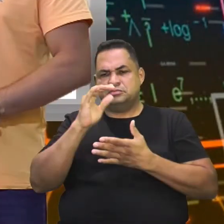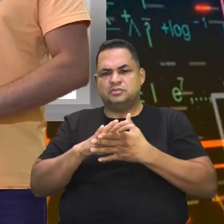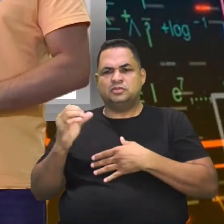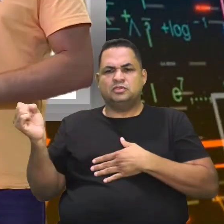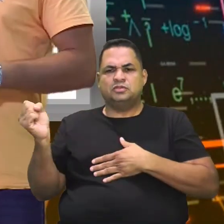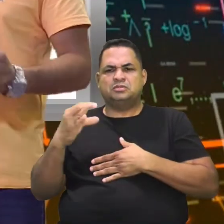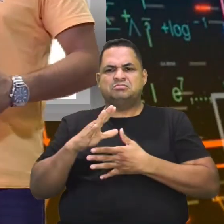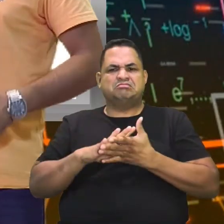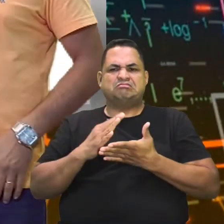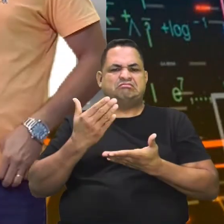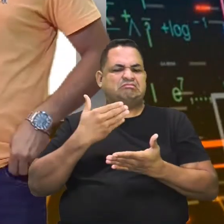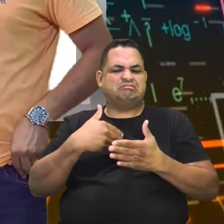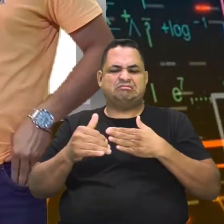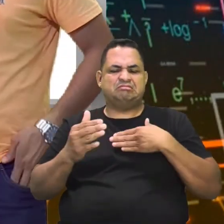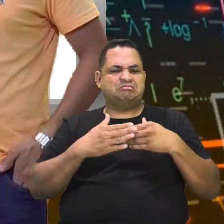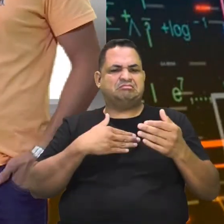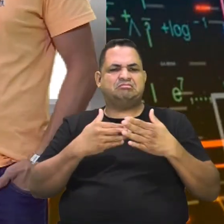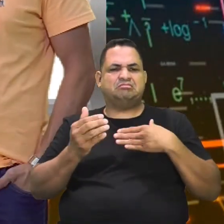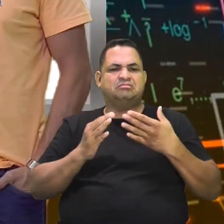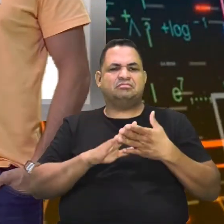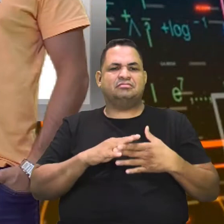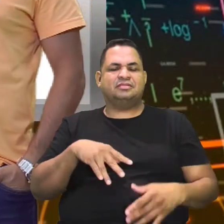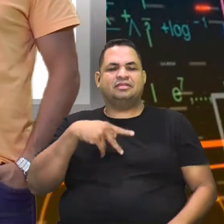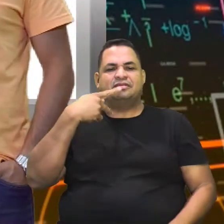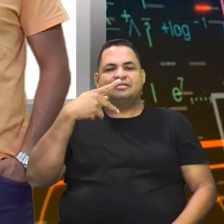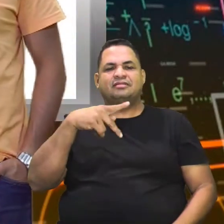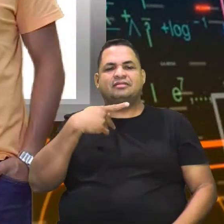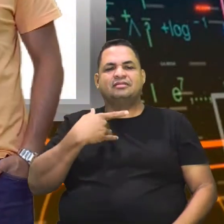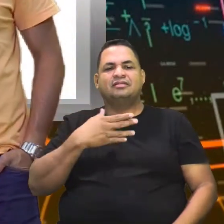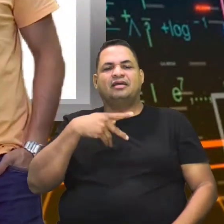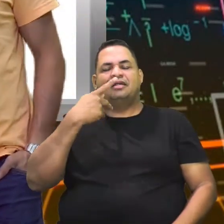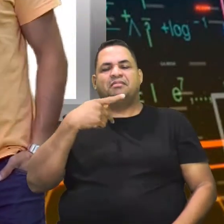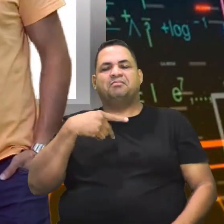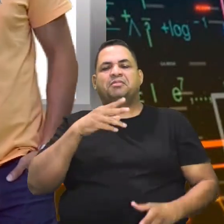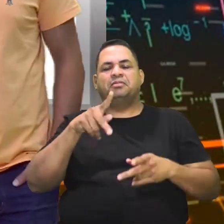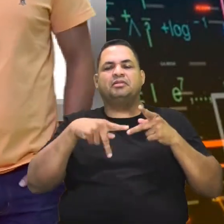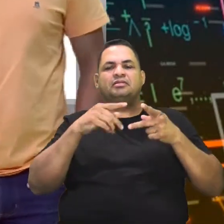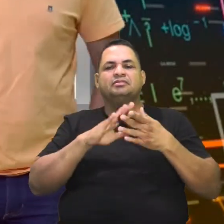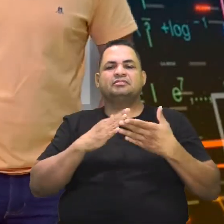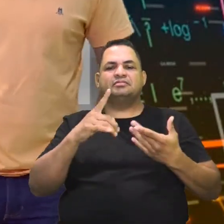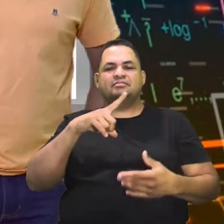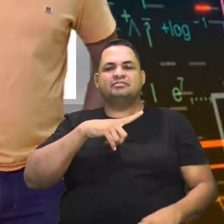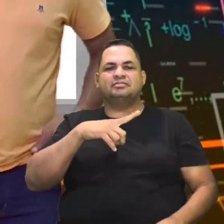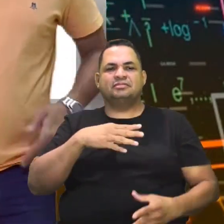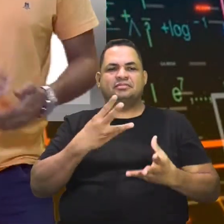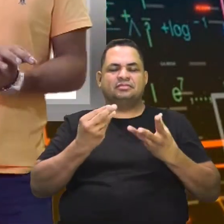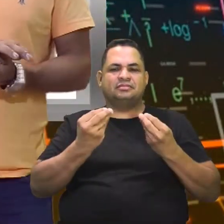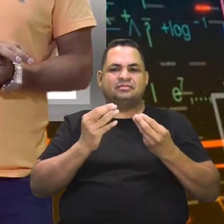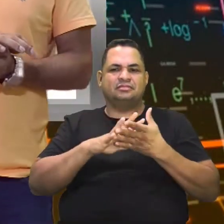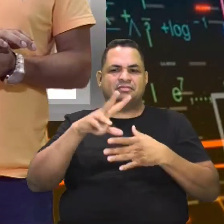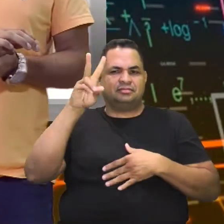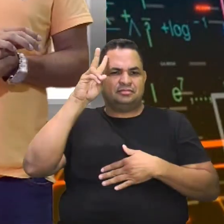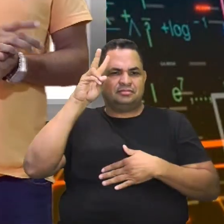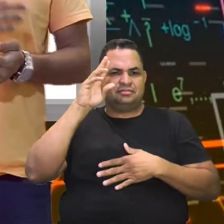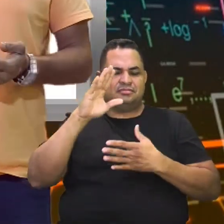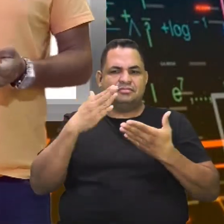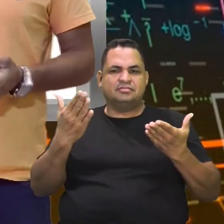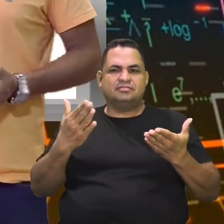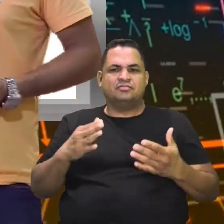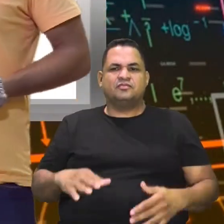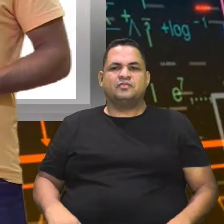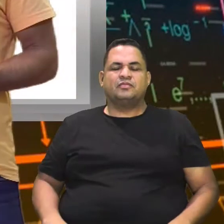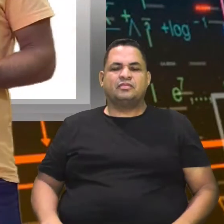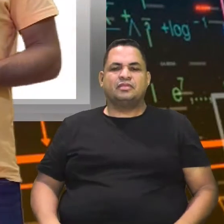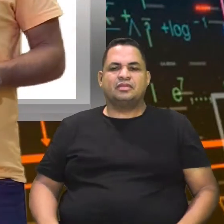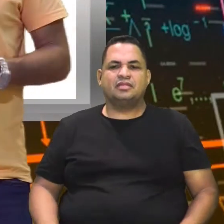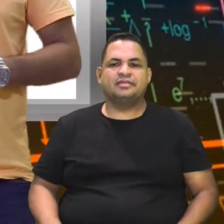muito atenção para esse ditado popular. A gente falava muito ditado popular, né? Nossa senhora, era muita coisa. Tinha muita. Eu lembro que na nossa época tinha